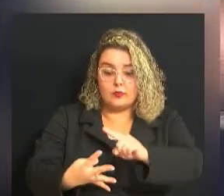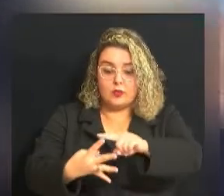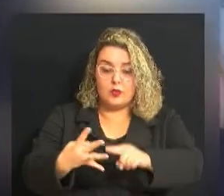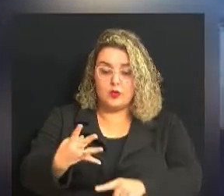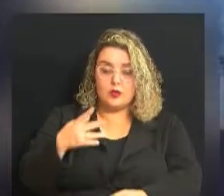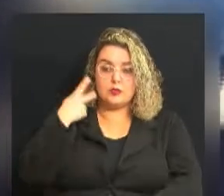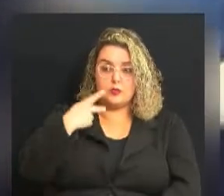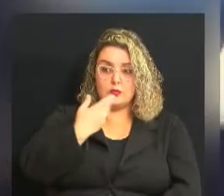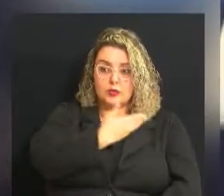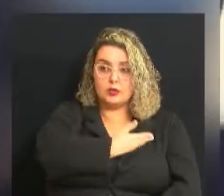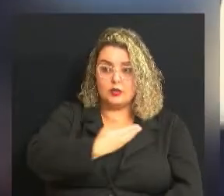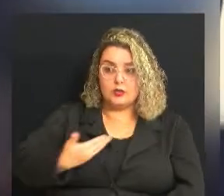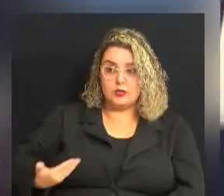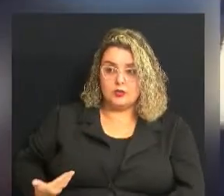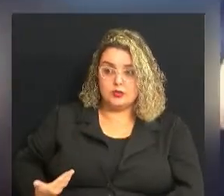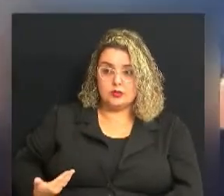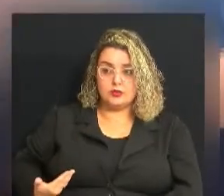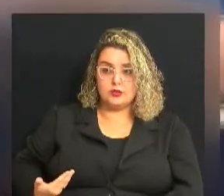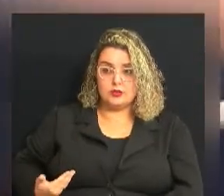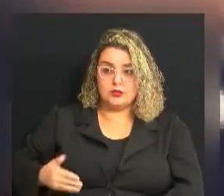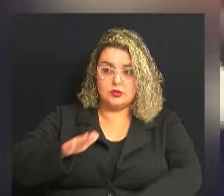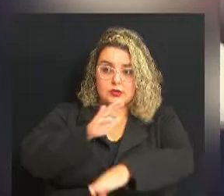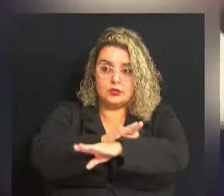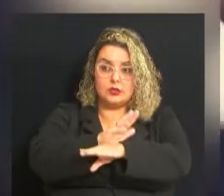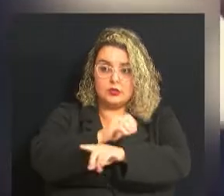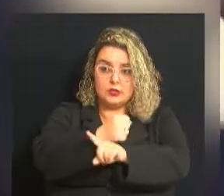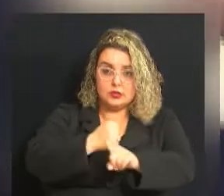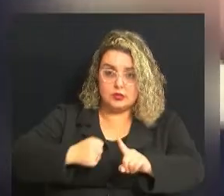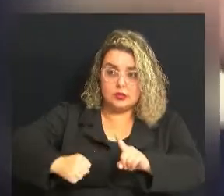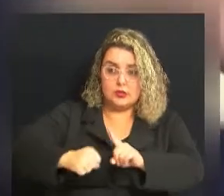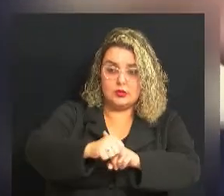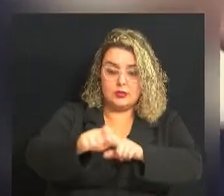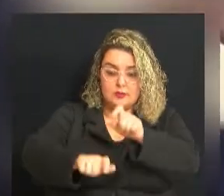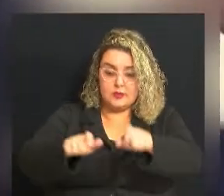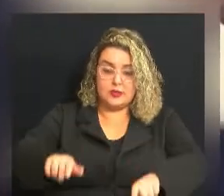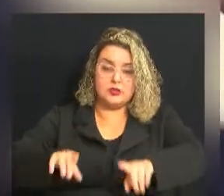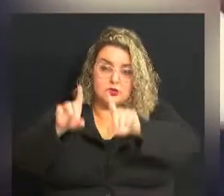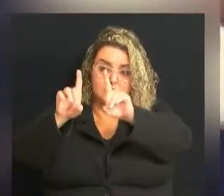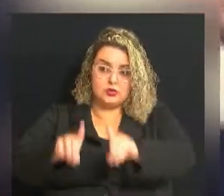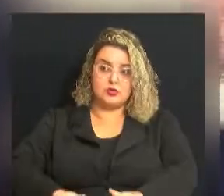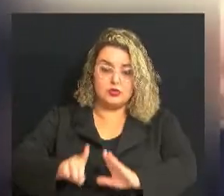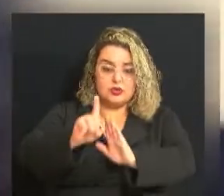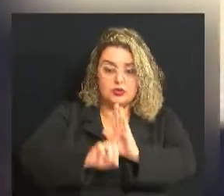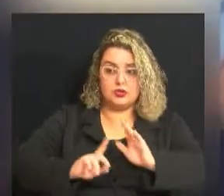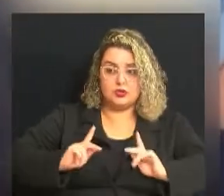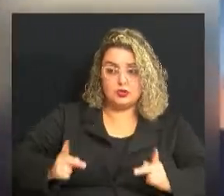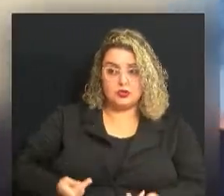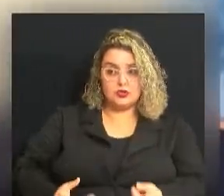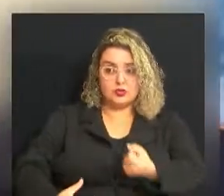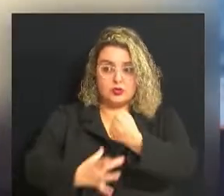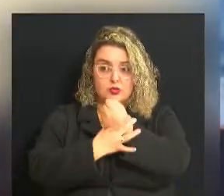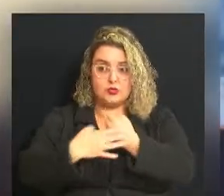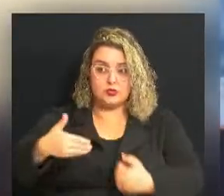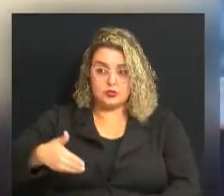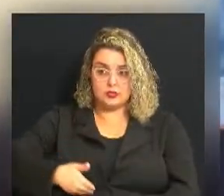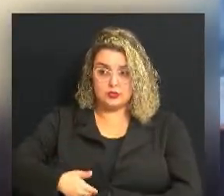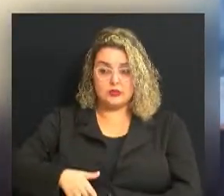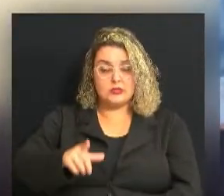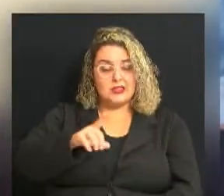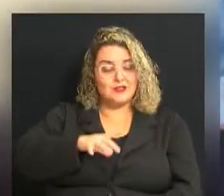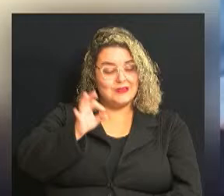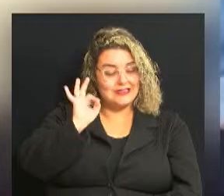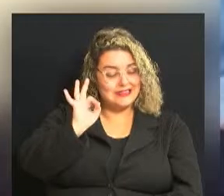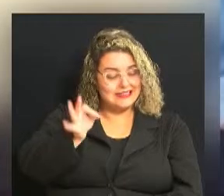públicas de assistência social, pessoa com deficiência, direitos humanos e segurança alimentar. Eu tenho certeza que